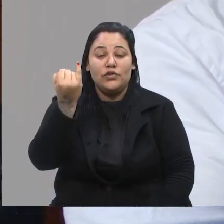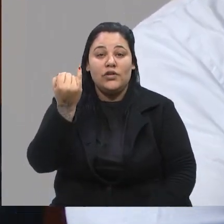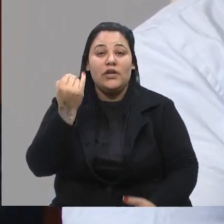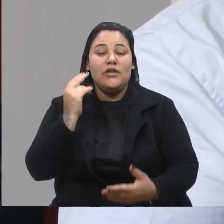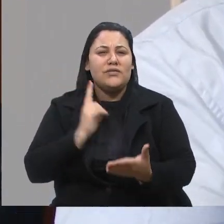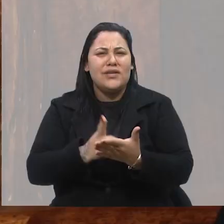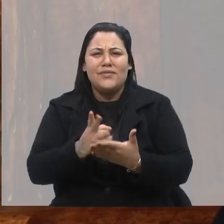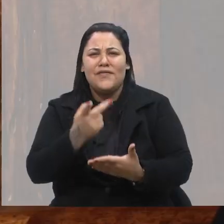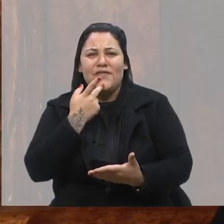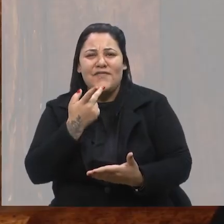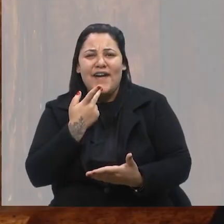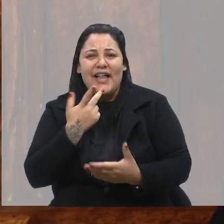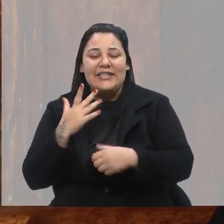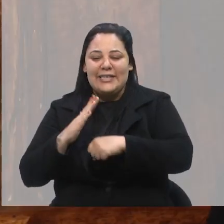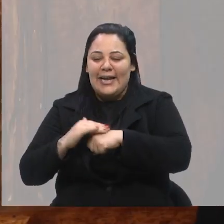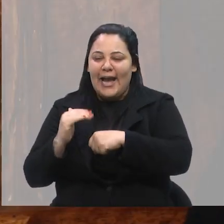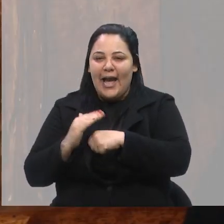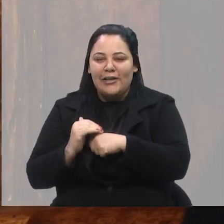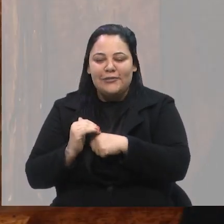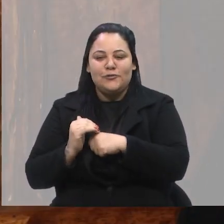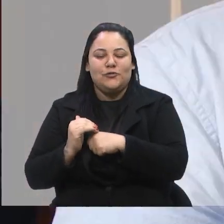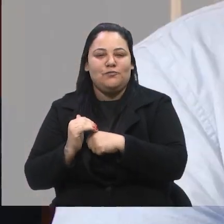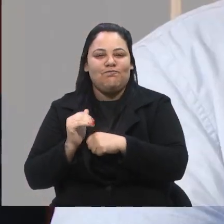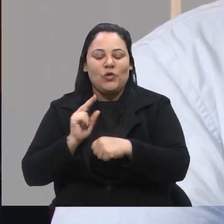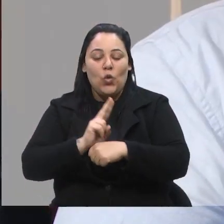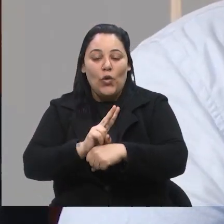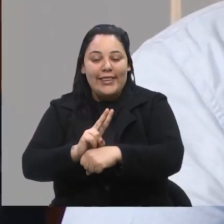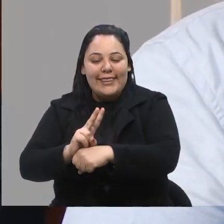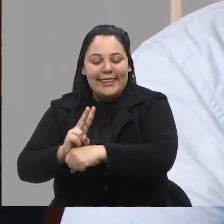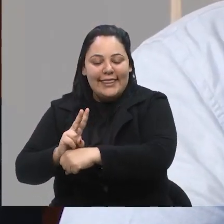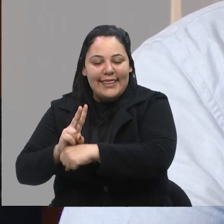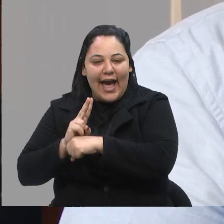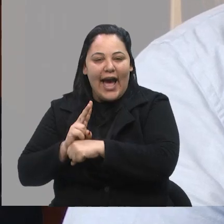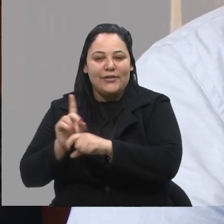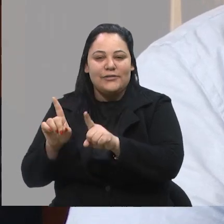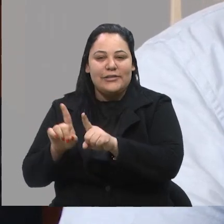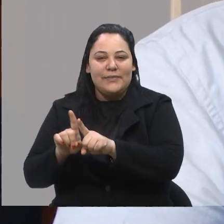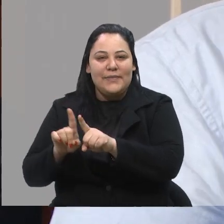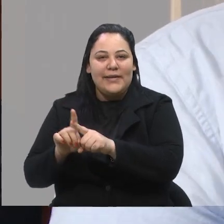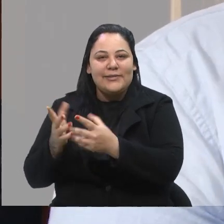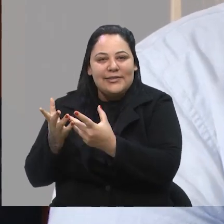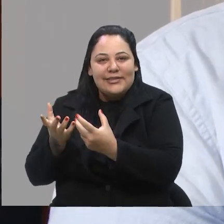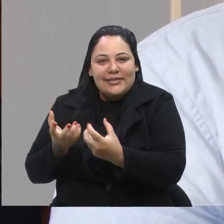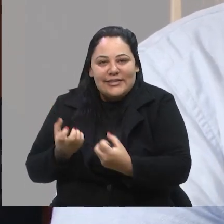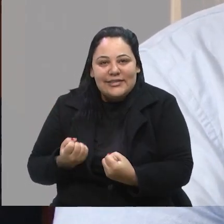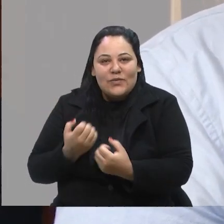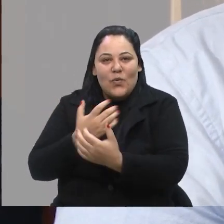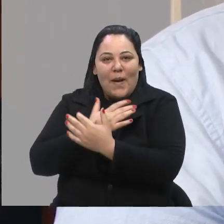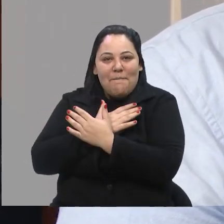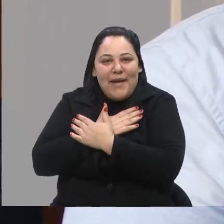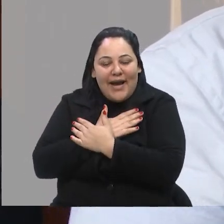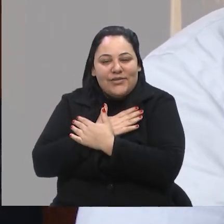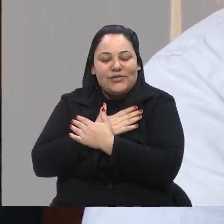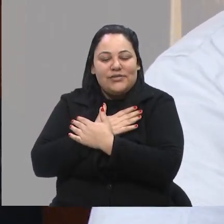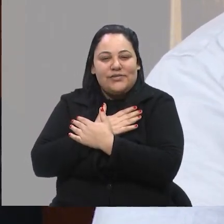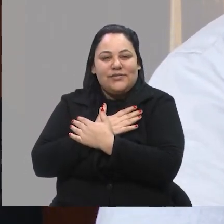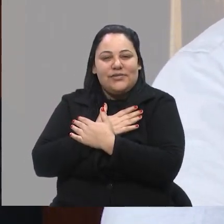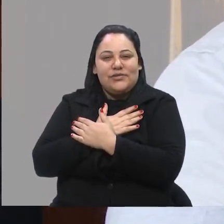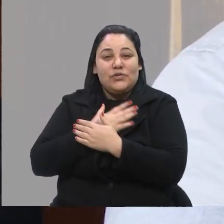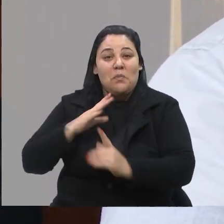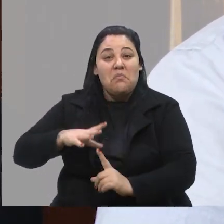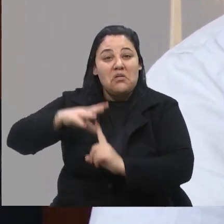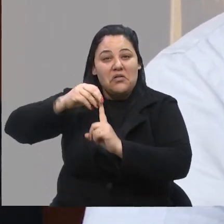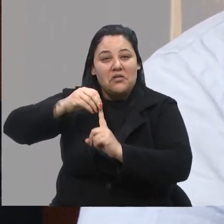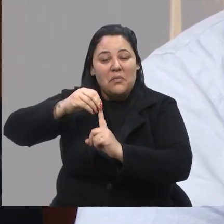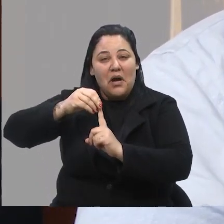esse acolhimento que eu falo, né, Carol? Essa generosidade, esse abraço que os grandes artistas